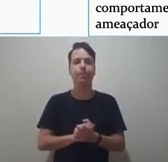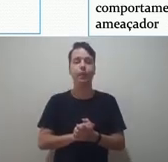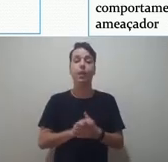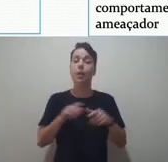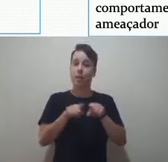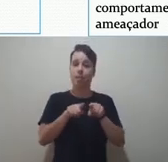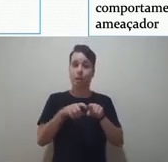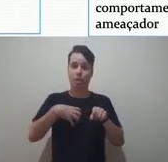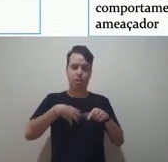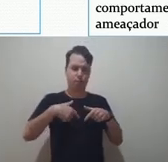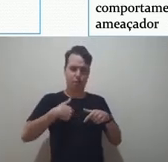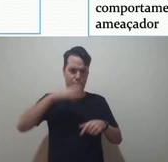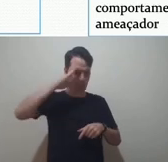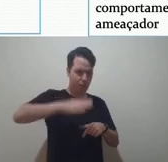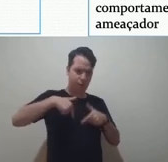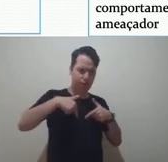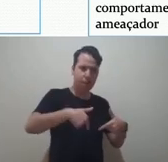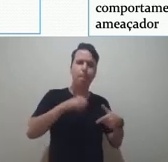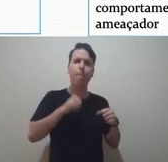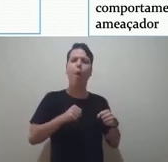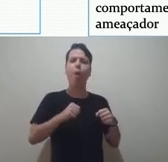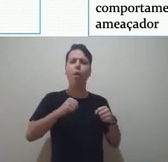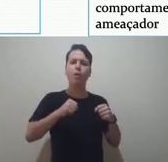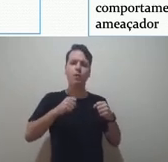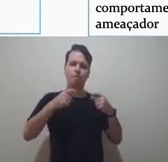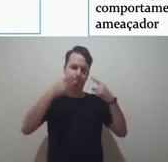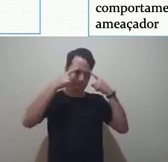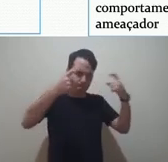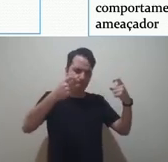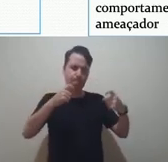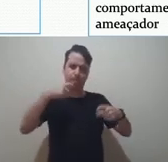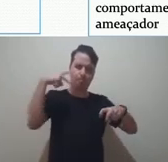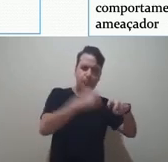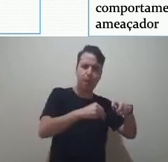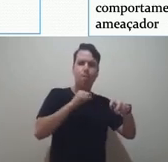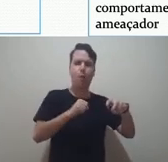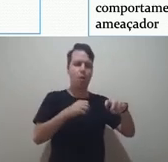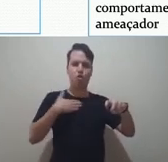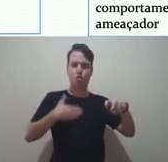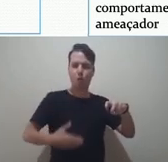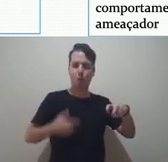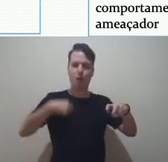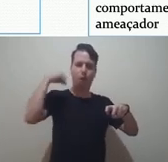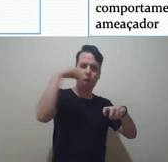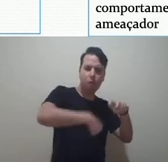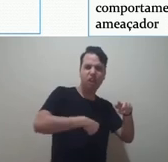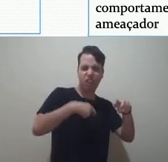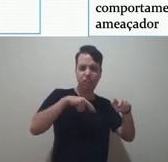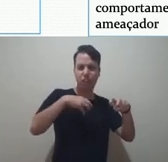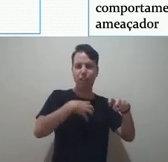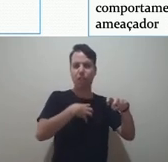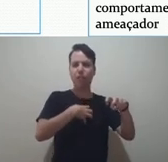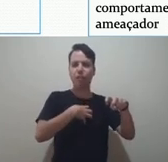Também nas ações diretas, nós temos o abuso ou agressão, que também pode ser físico ou psicológico.